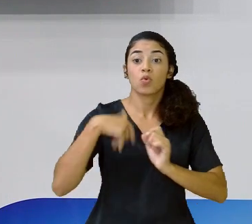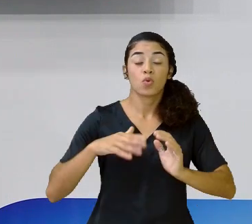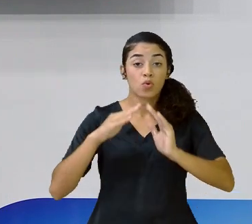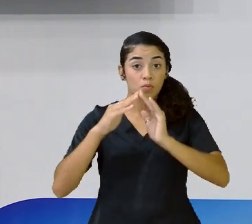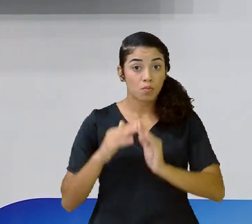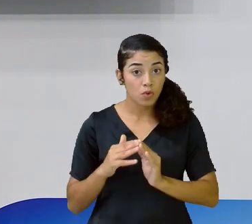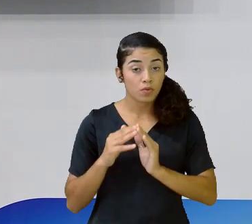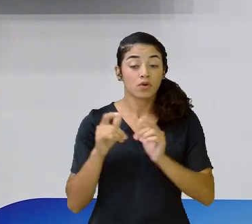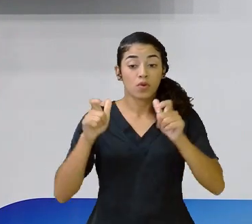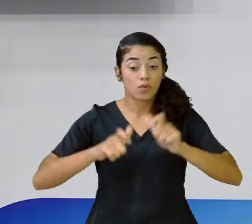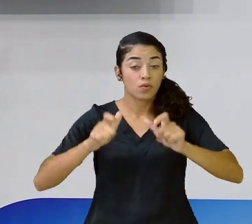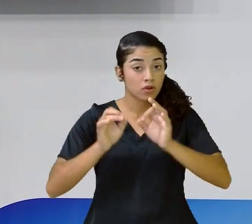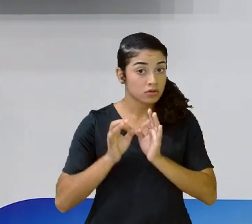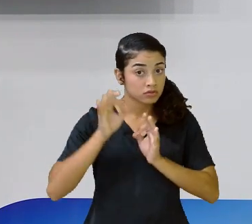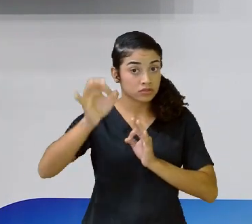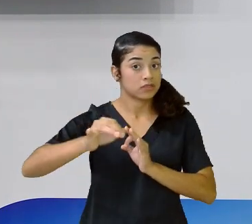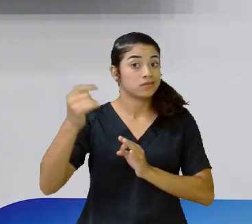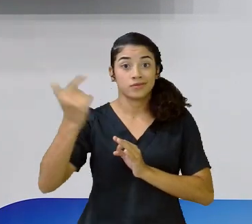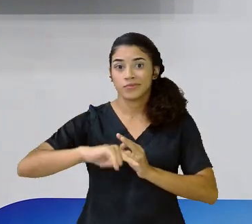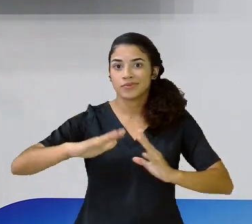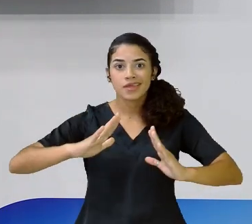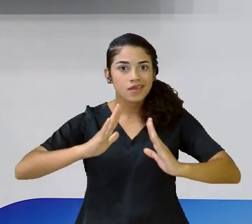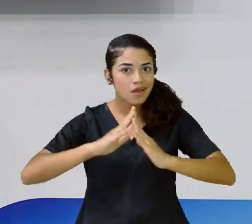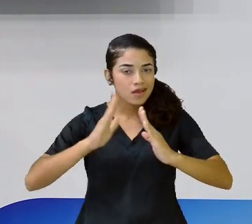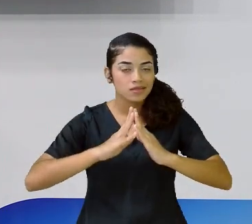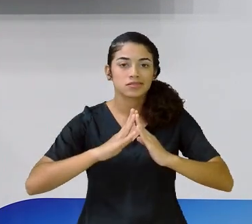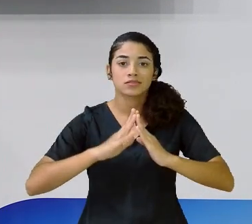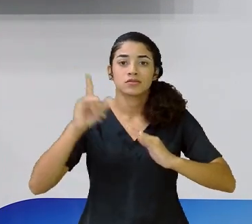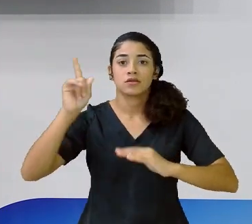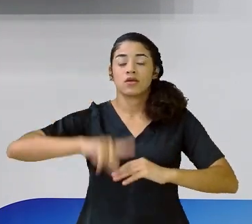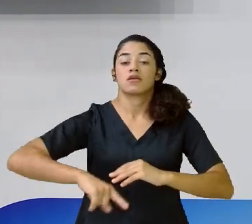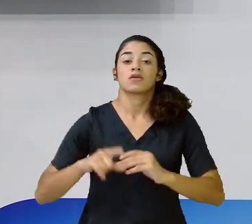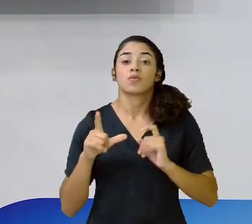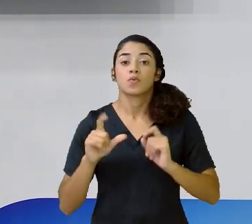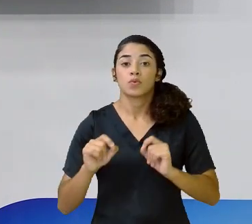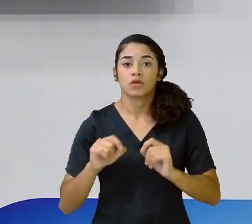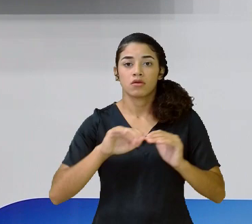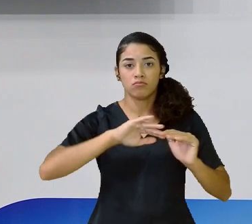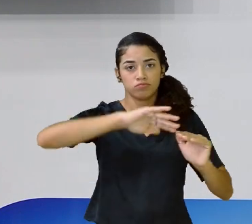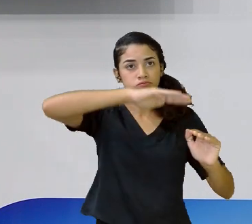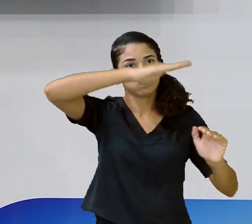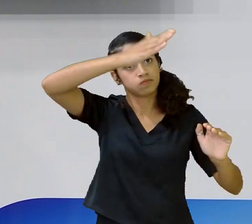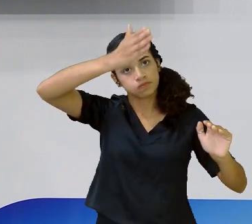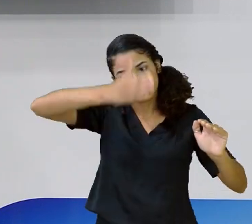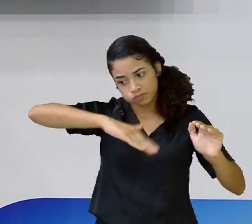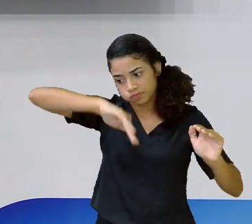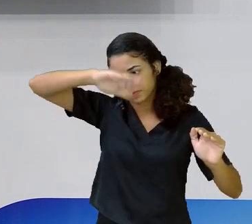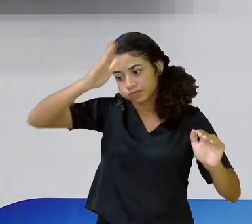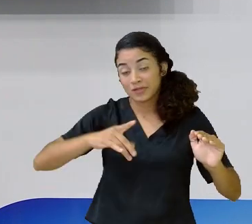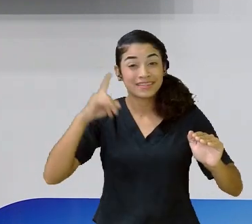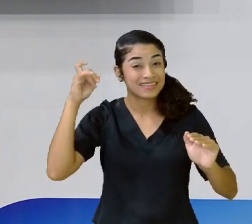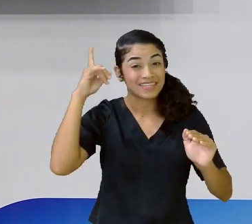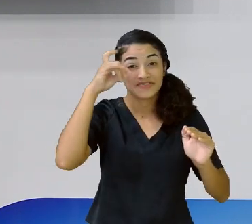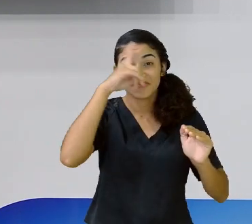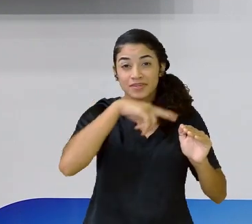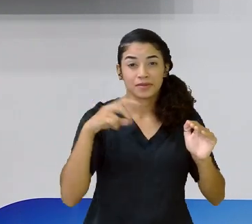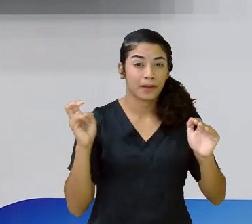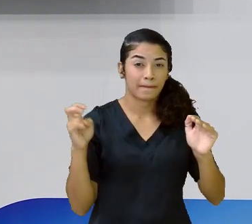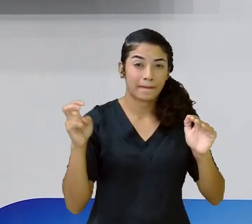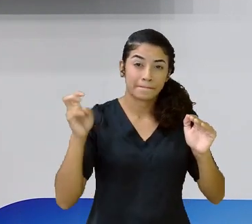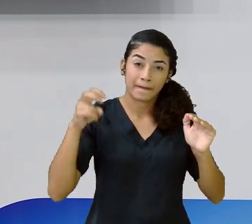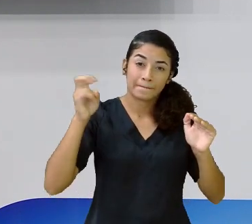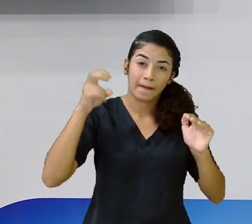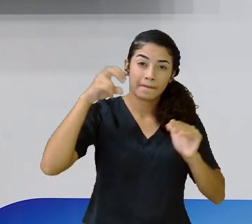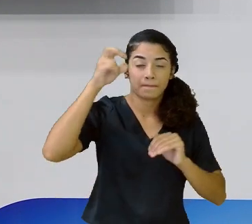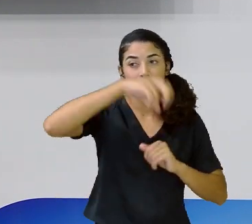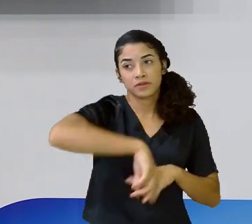ou locais que não tinham casas, eram mais comuns em quê? Em morros que eram de difícil acesso. Então, ela começou a